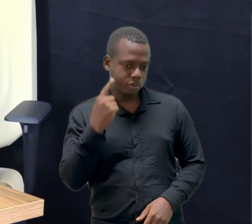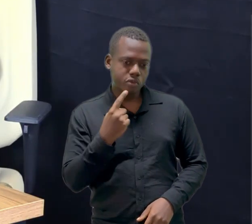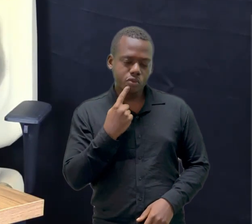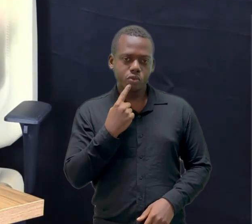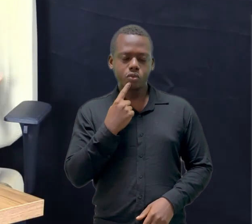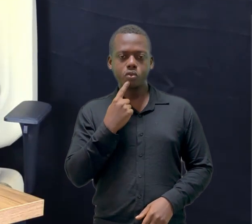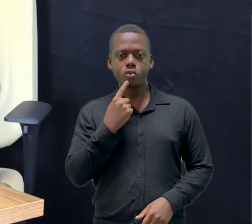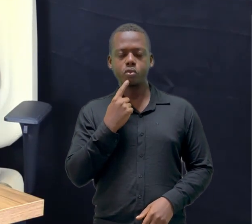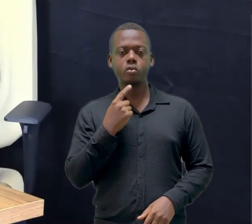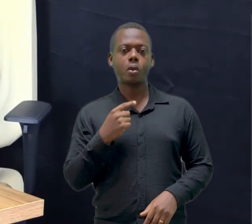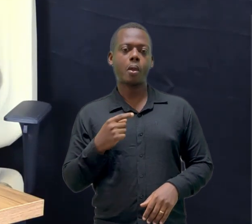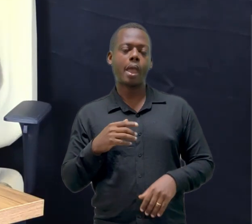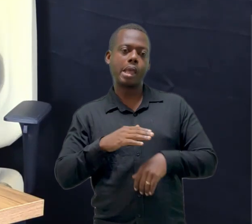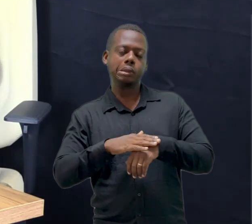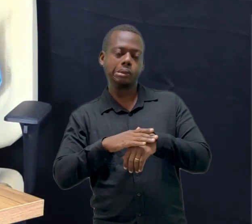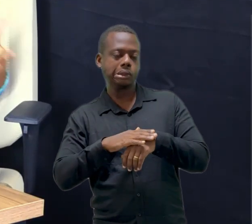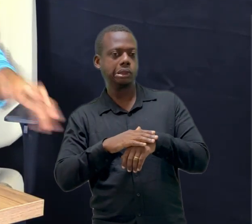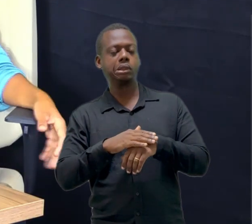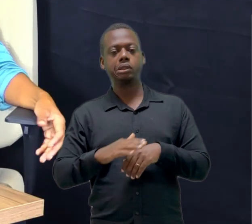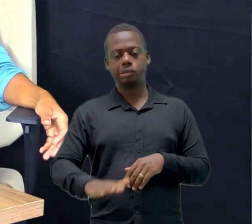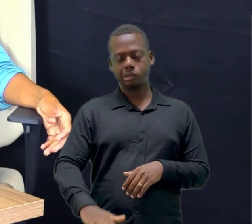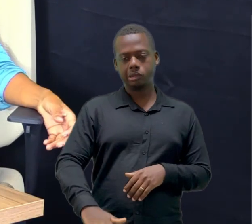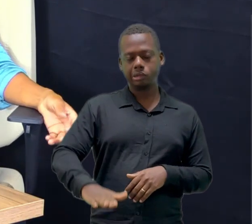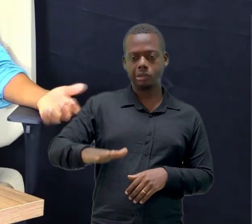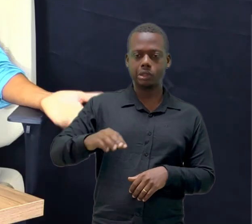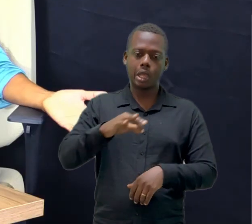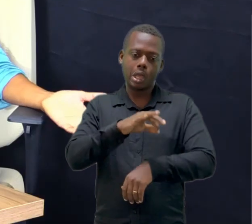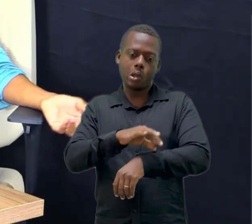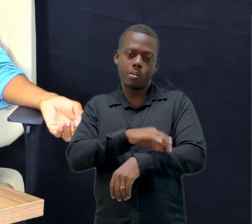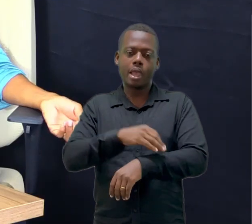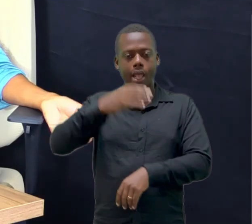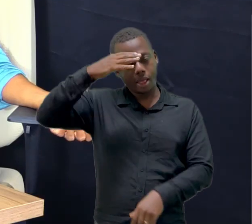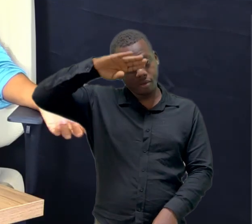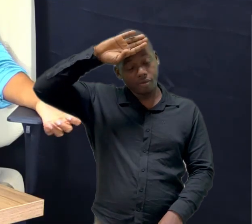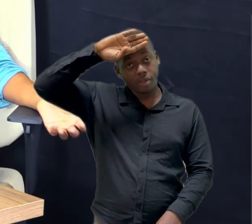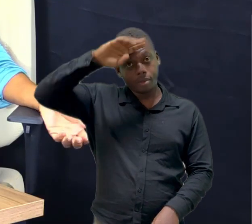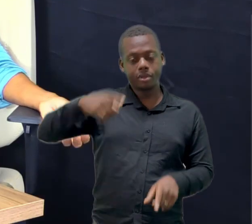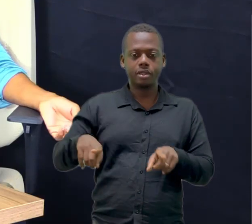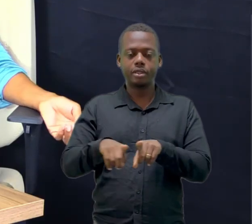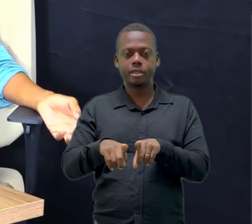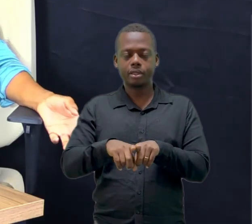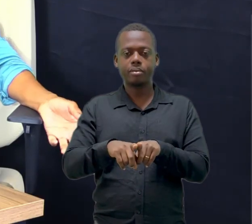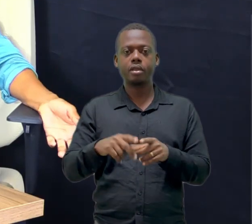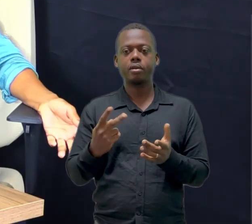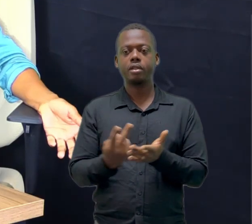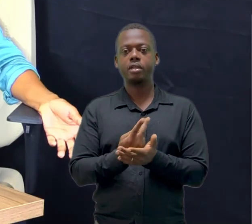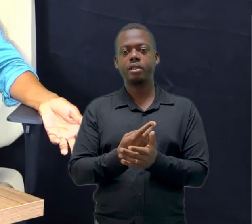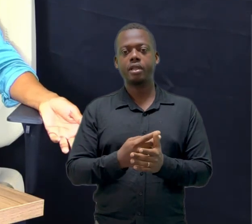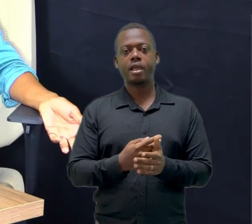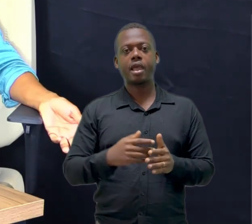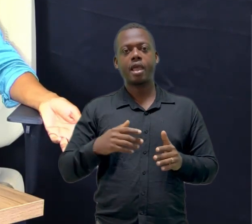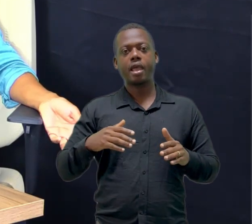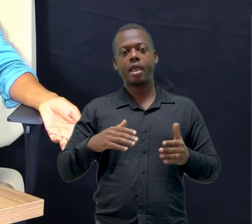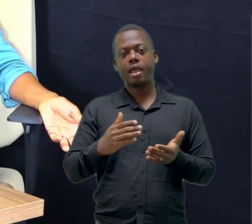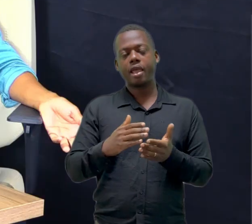alguma meningite, alguma rubéola, alguma, né? Febre. Então, assim, e ali o que acontece? Às vezes a família